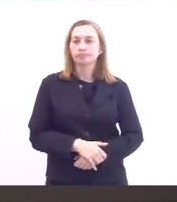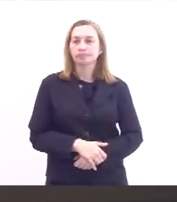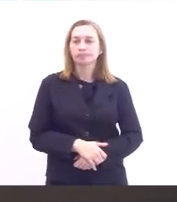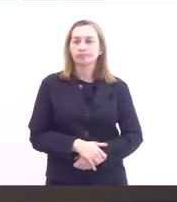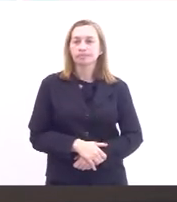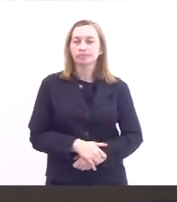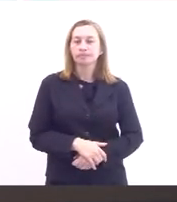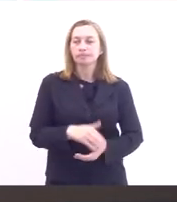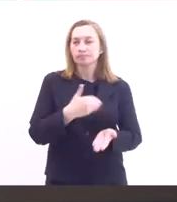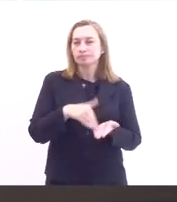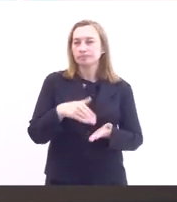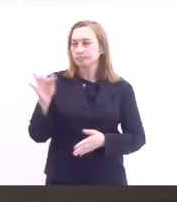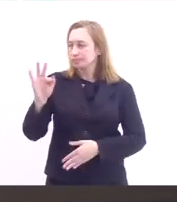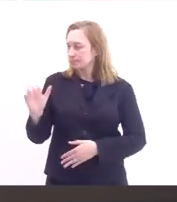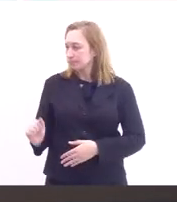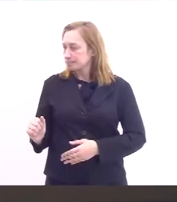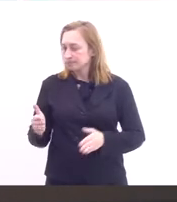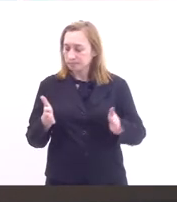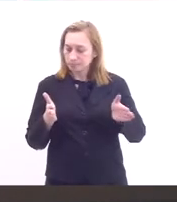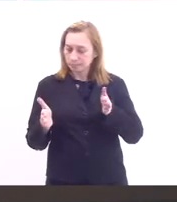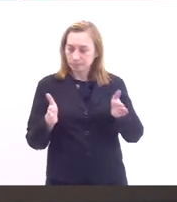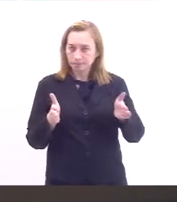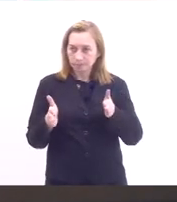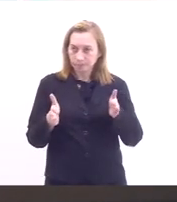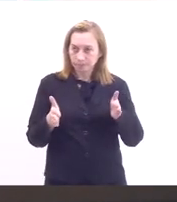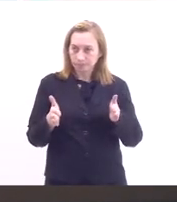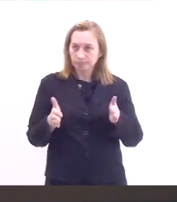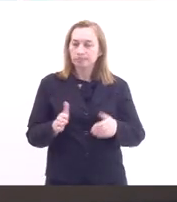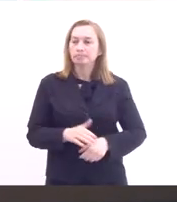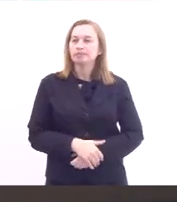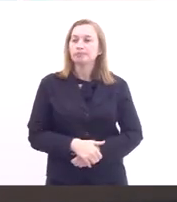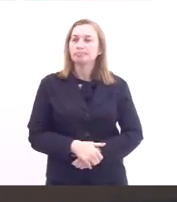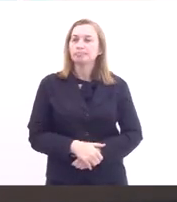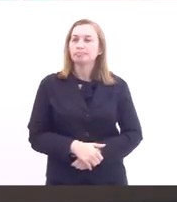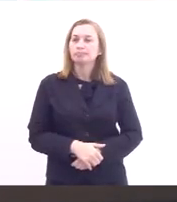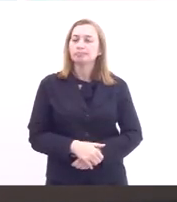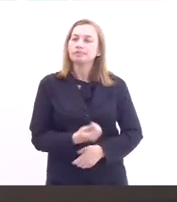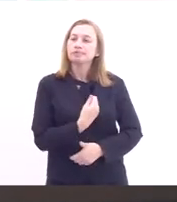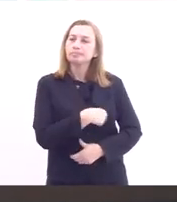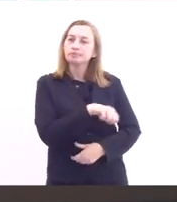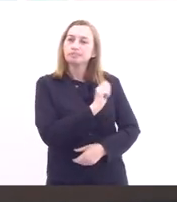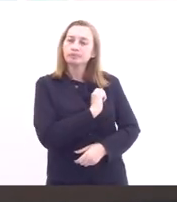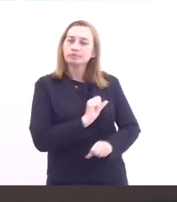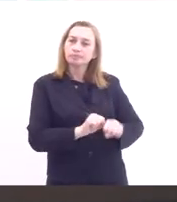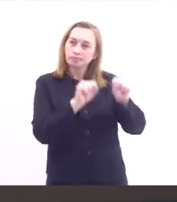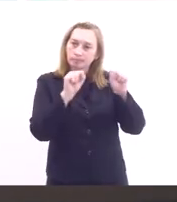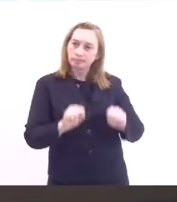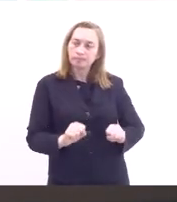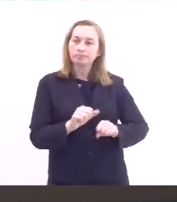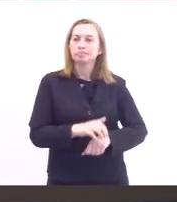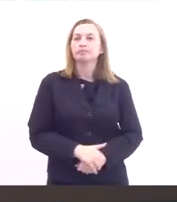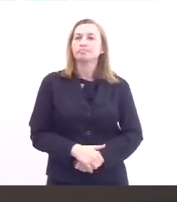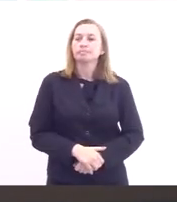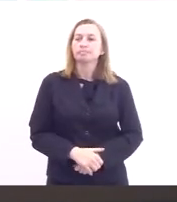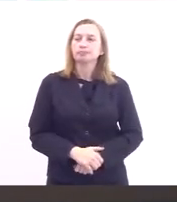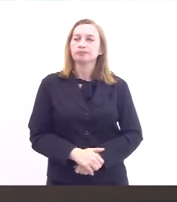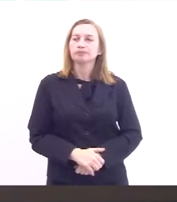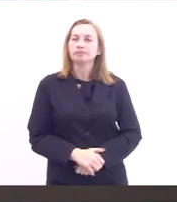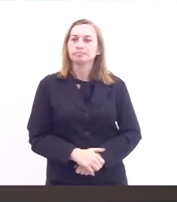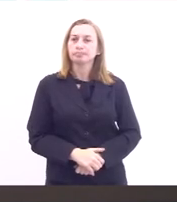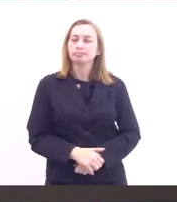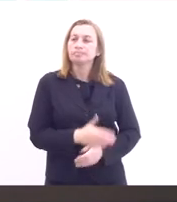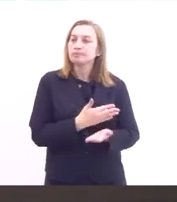a Fazenda, nesse período do regime, né, que